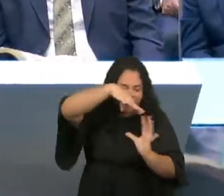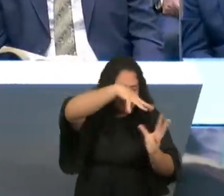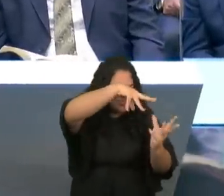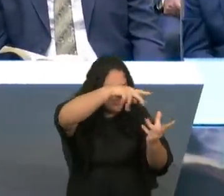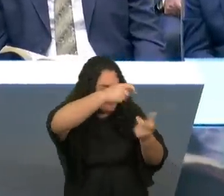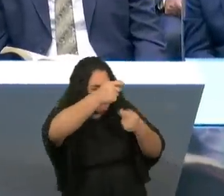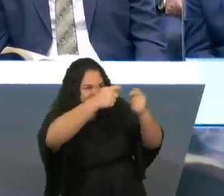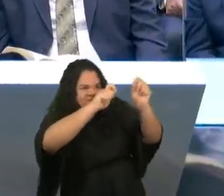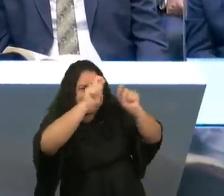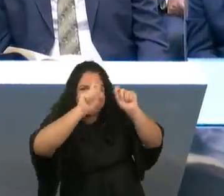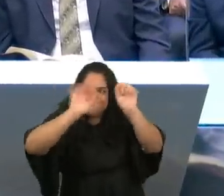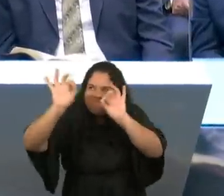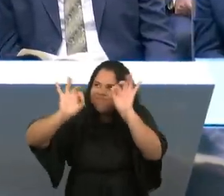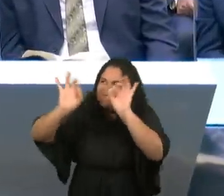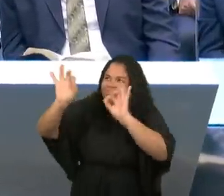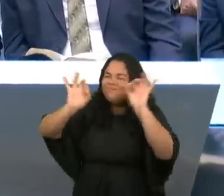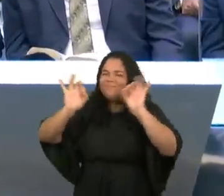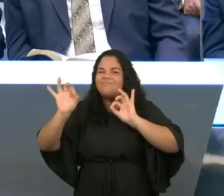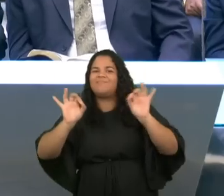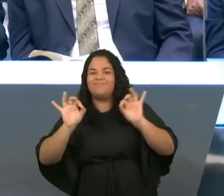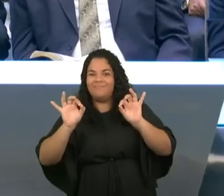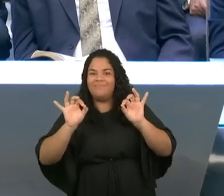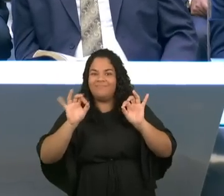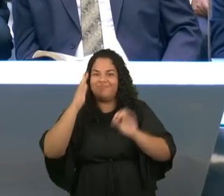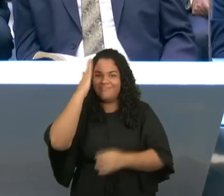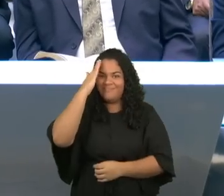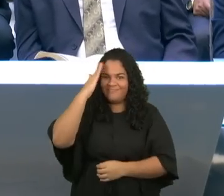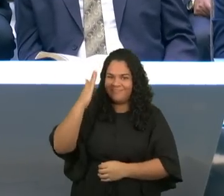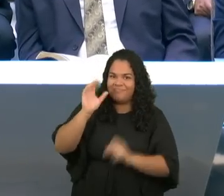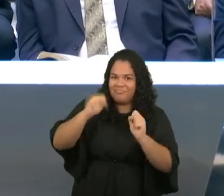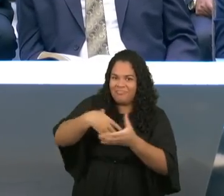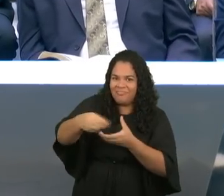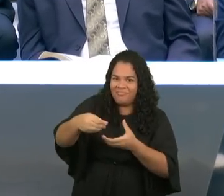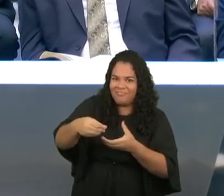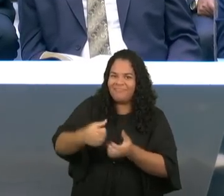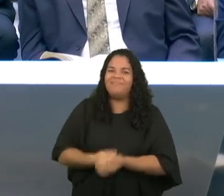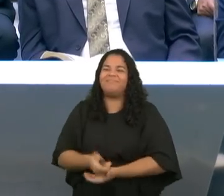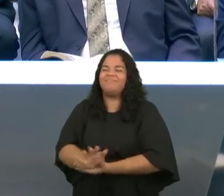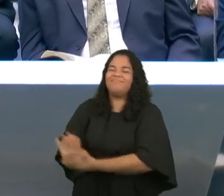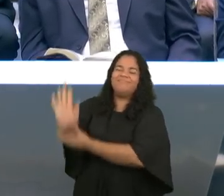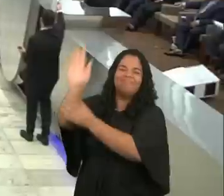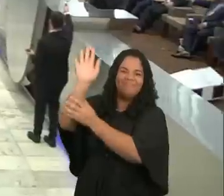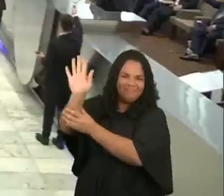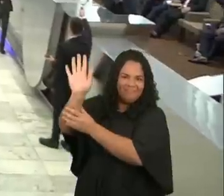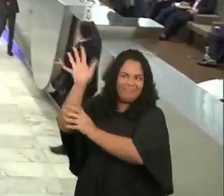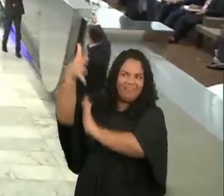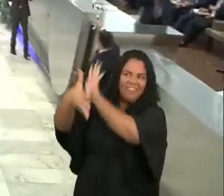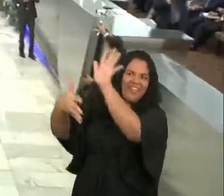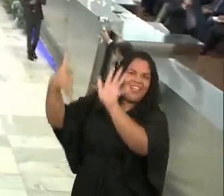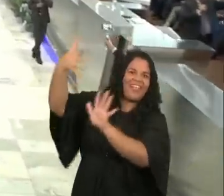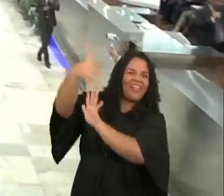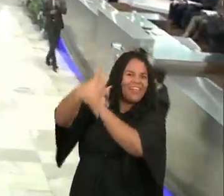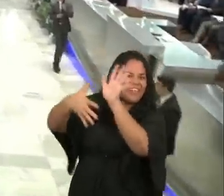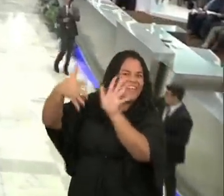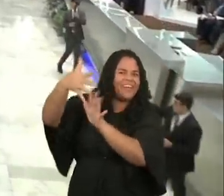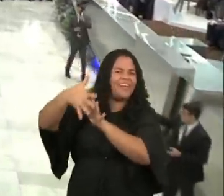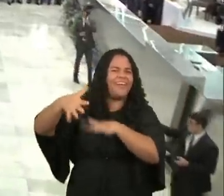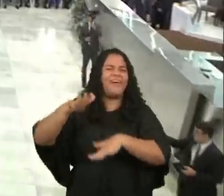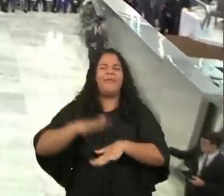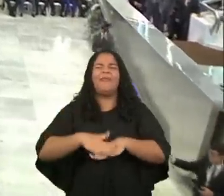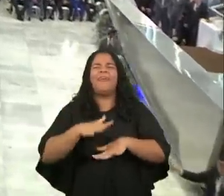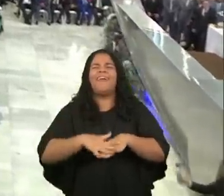é o alfabeto. Você está querendo dizer comigo, não está? Levanta a catapulta e diz aí: 1, 2, 3.